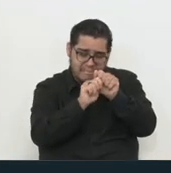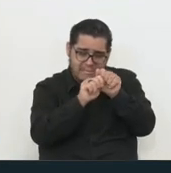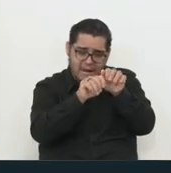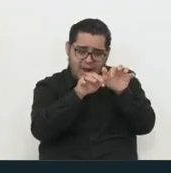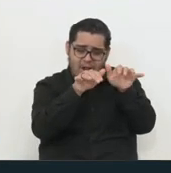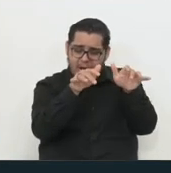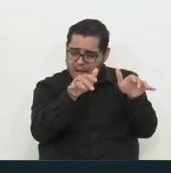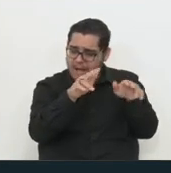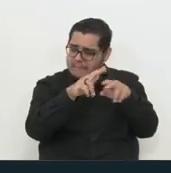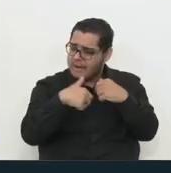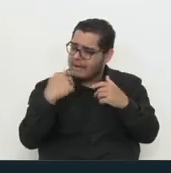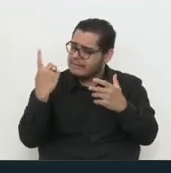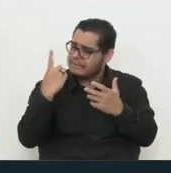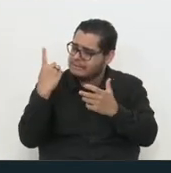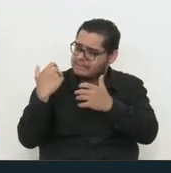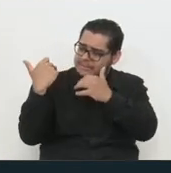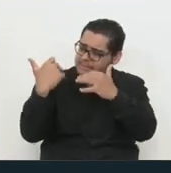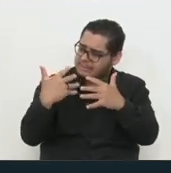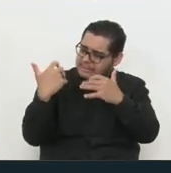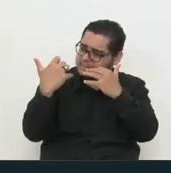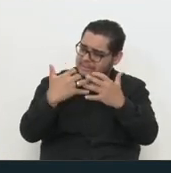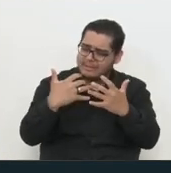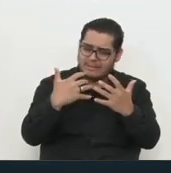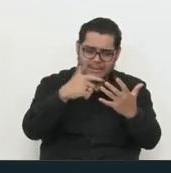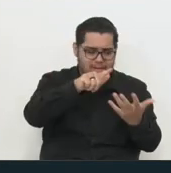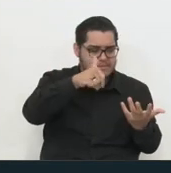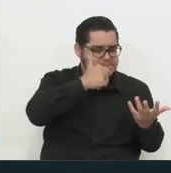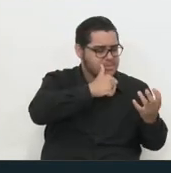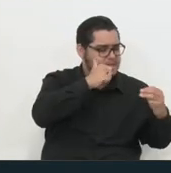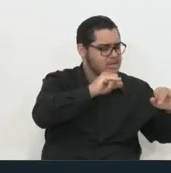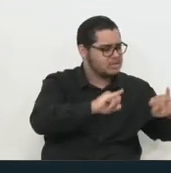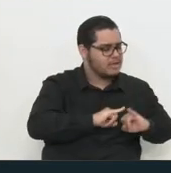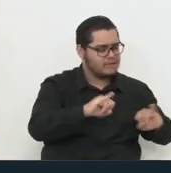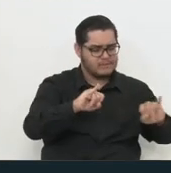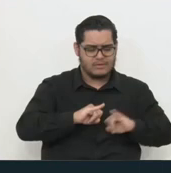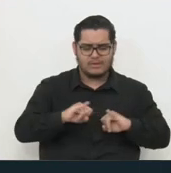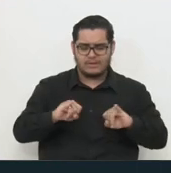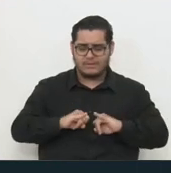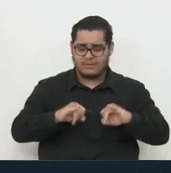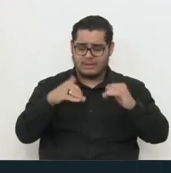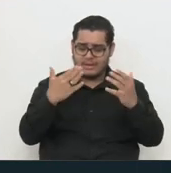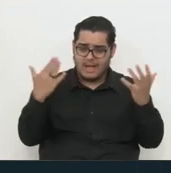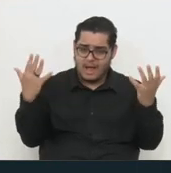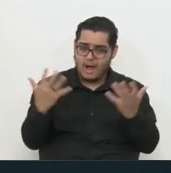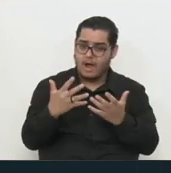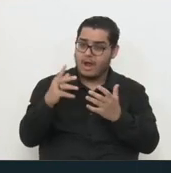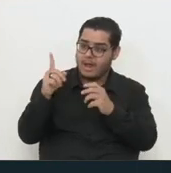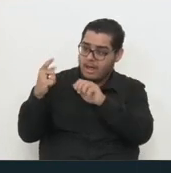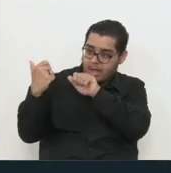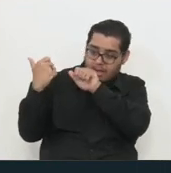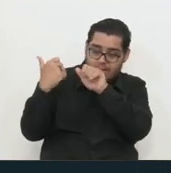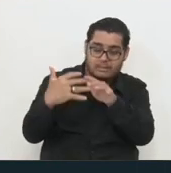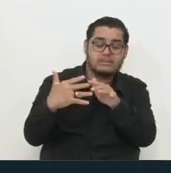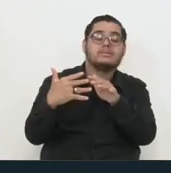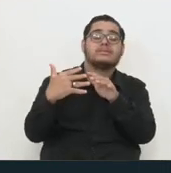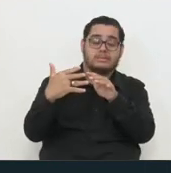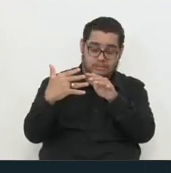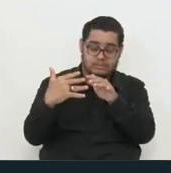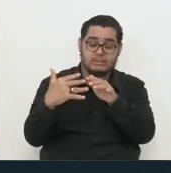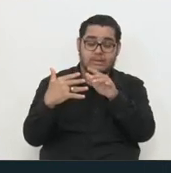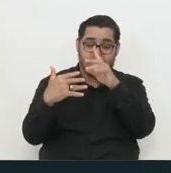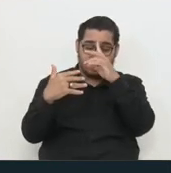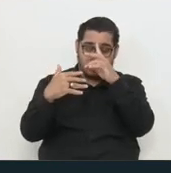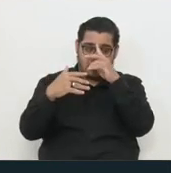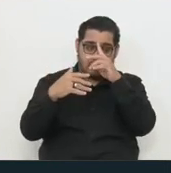as mulheres considerando que este Episódio traz à tona mais uma vez a segregação